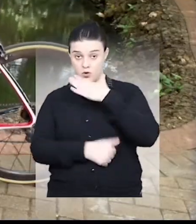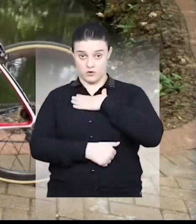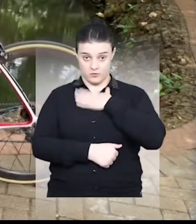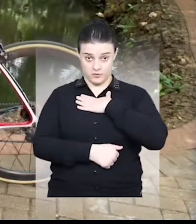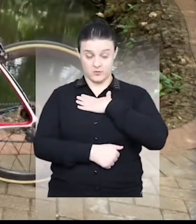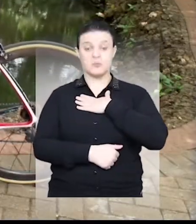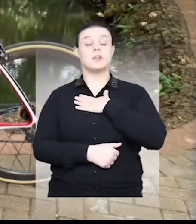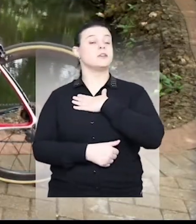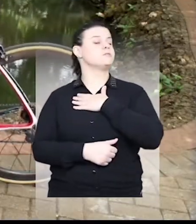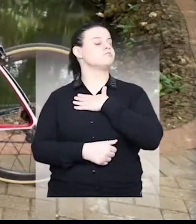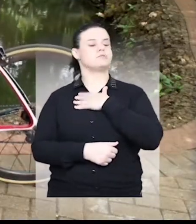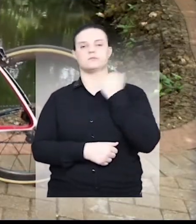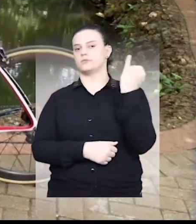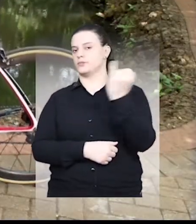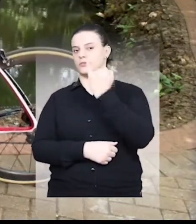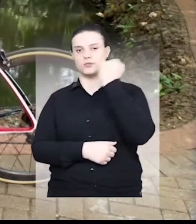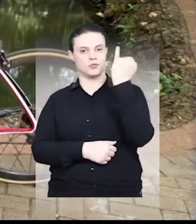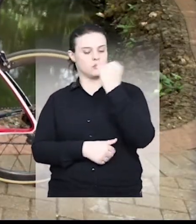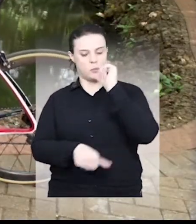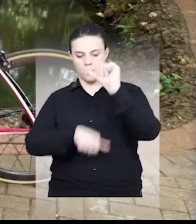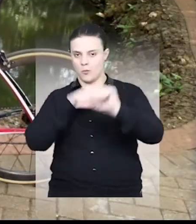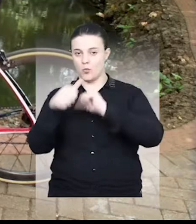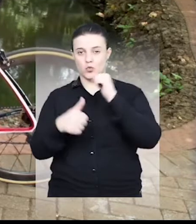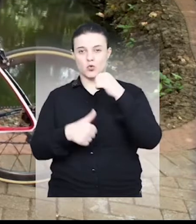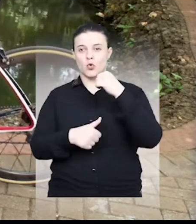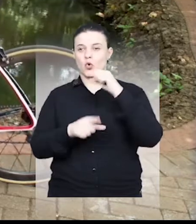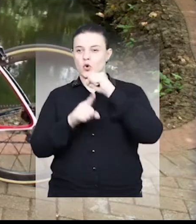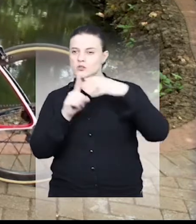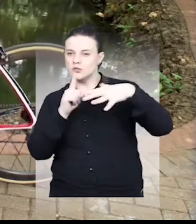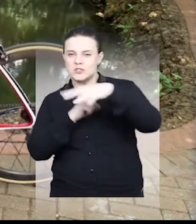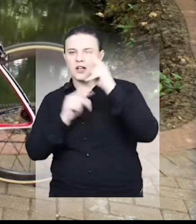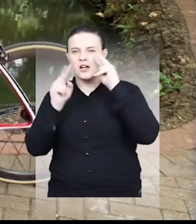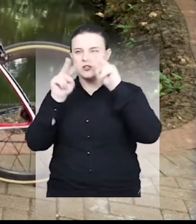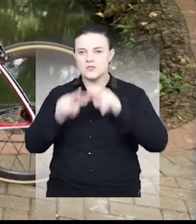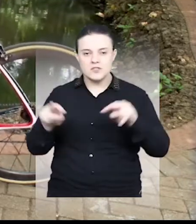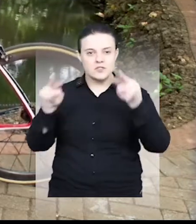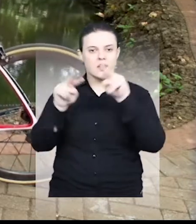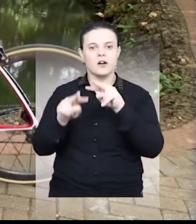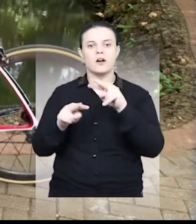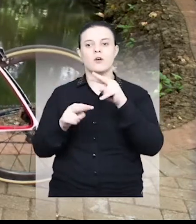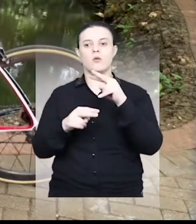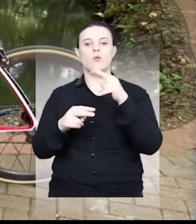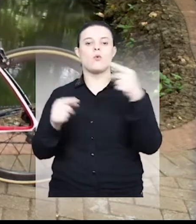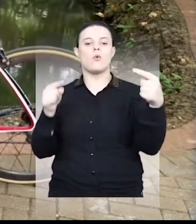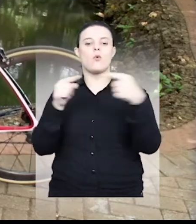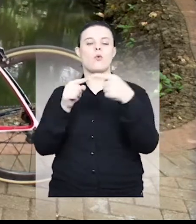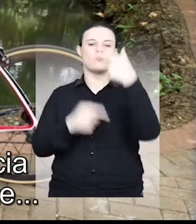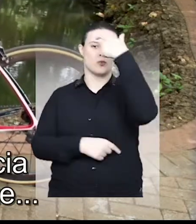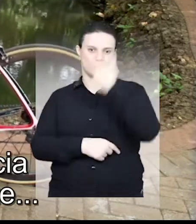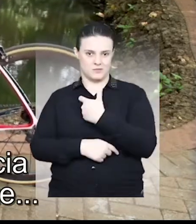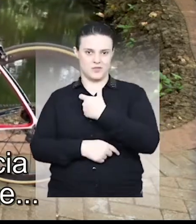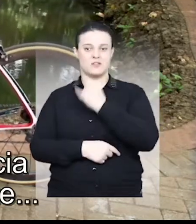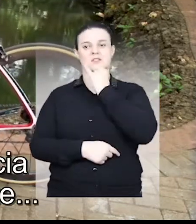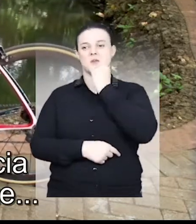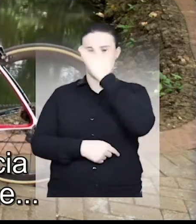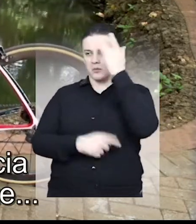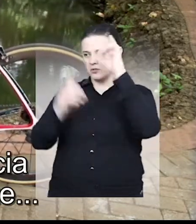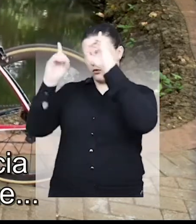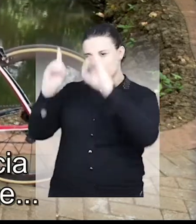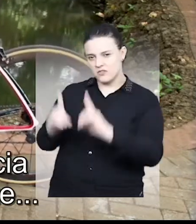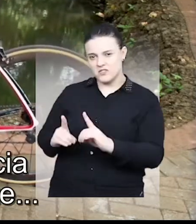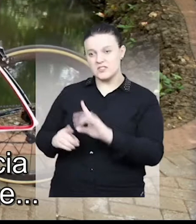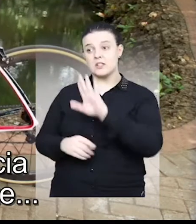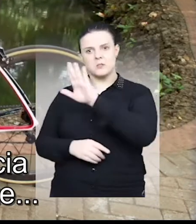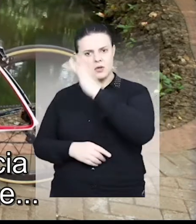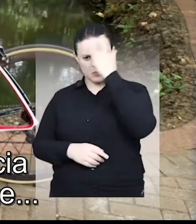para mim foi de grande importância, mudou a visão da sociedade ao meu respeito, assim, uma pessoa com